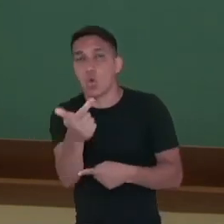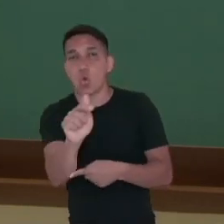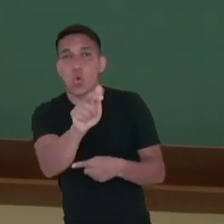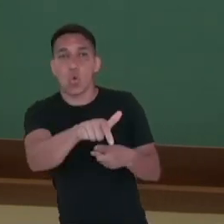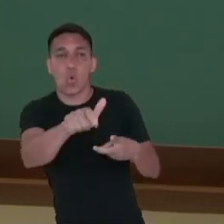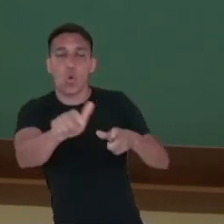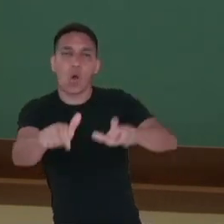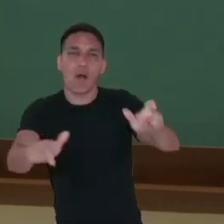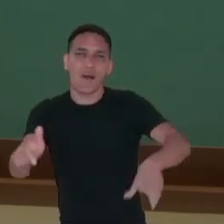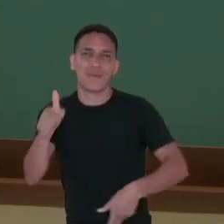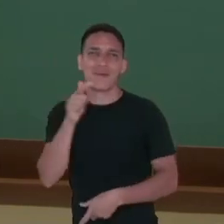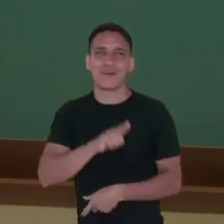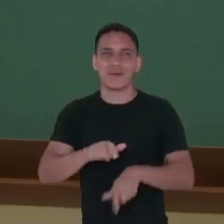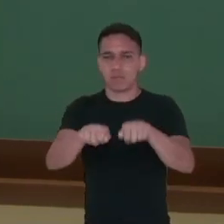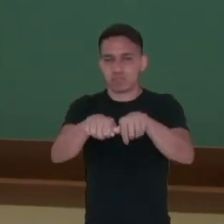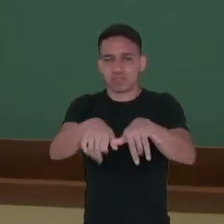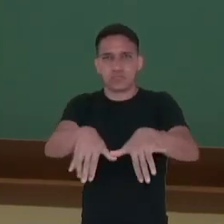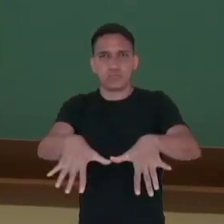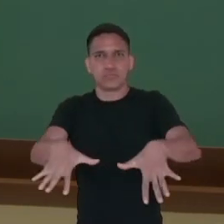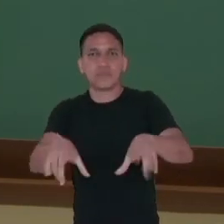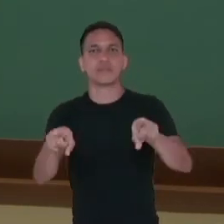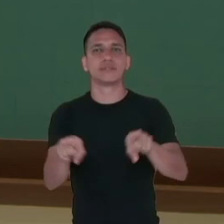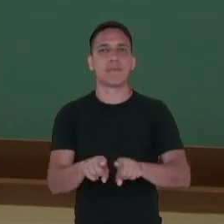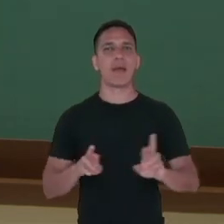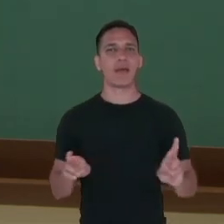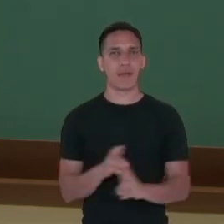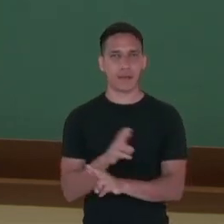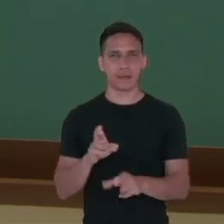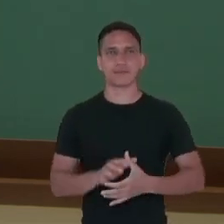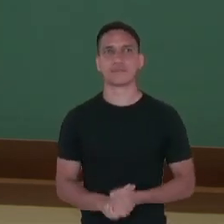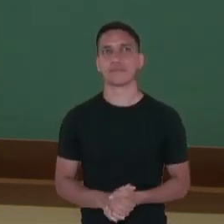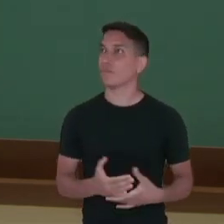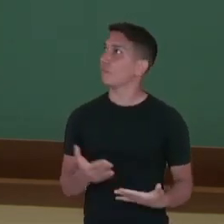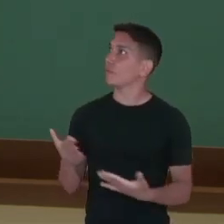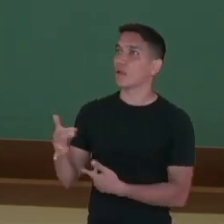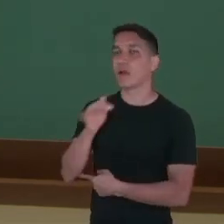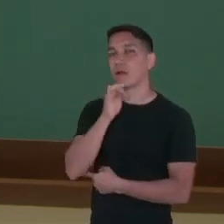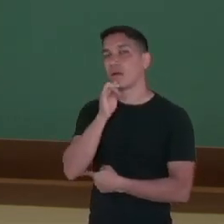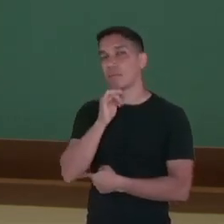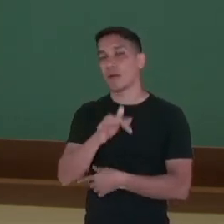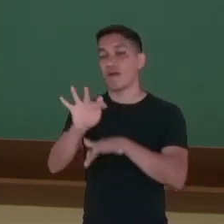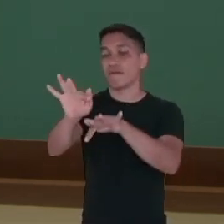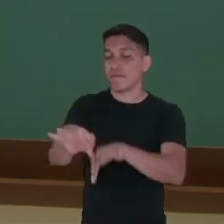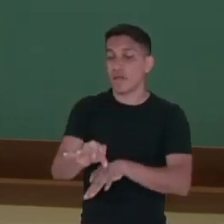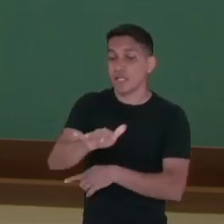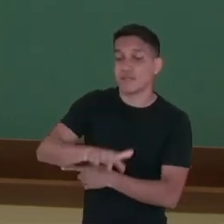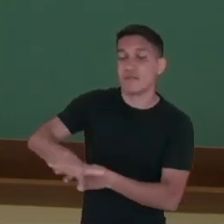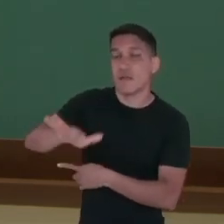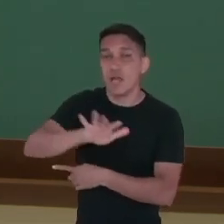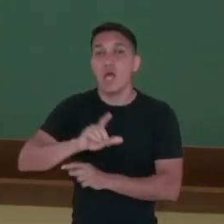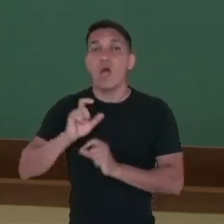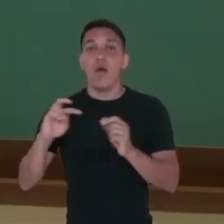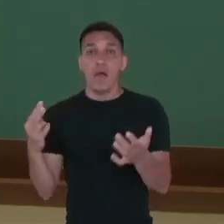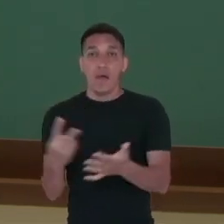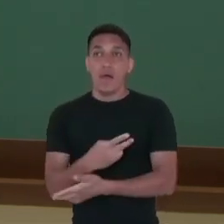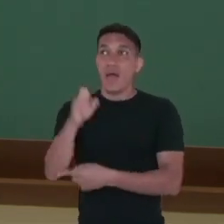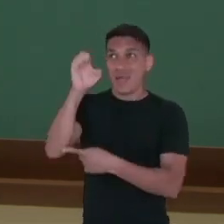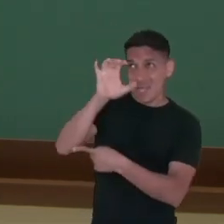suzeranos, criando outras linhagens também de relação. Como muitas vezes o feudo era uma terra, aos poucos o território da